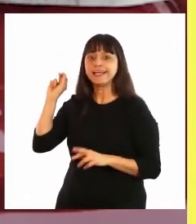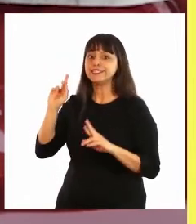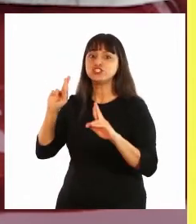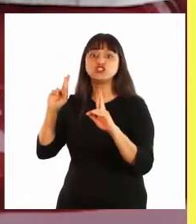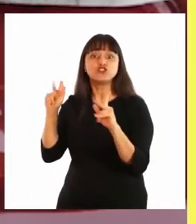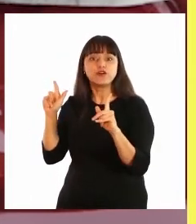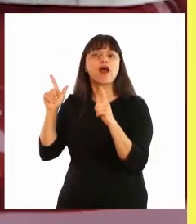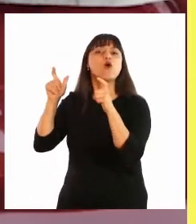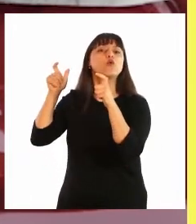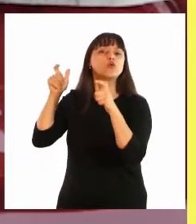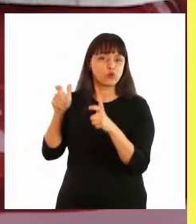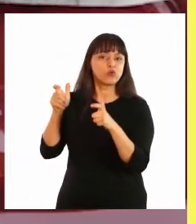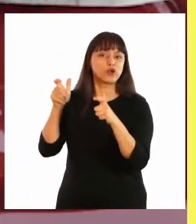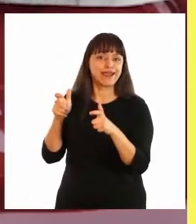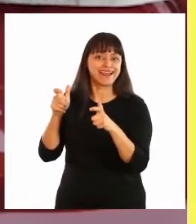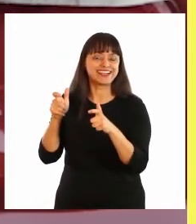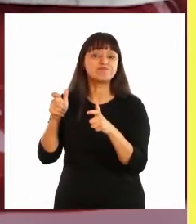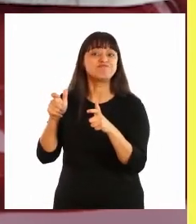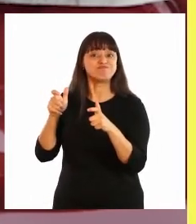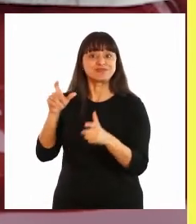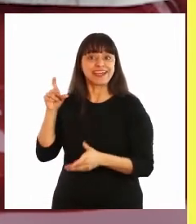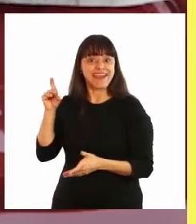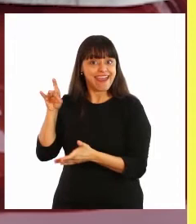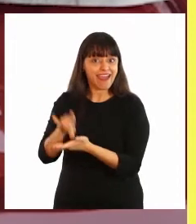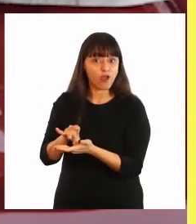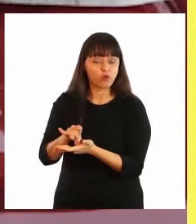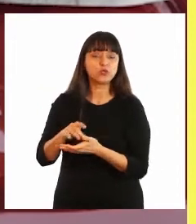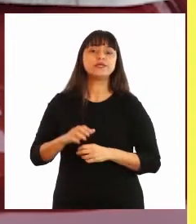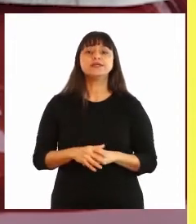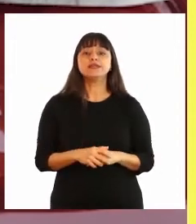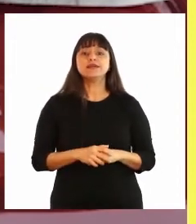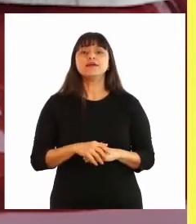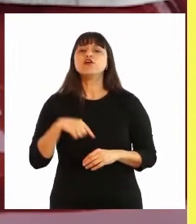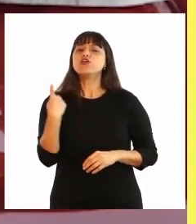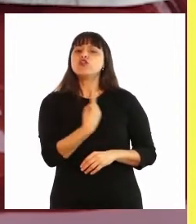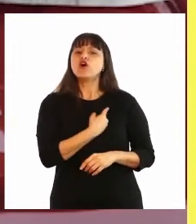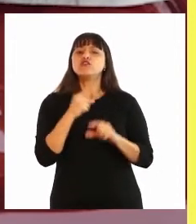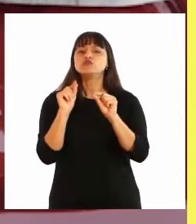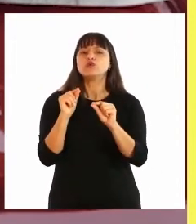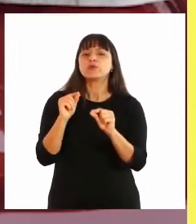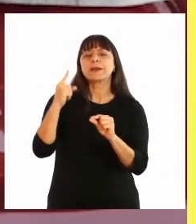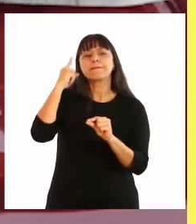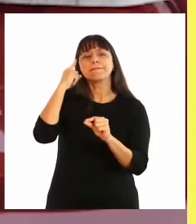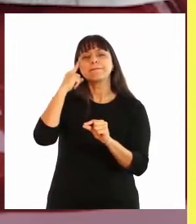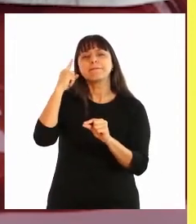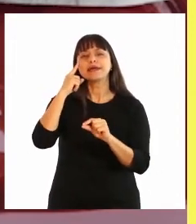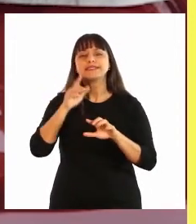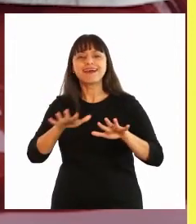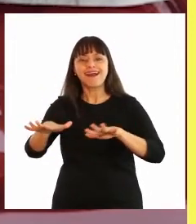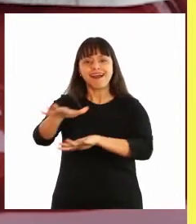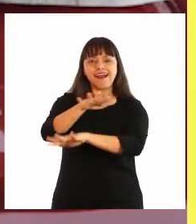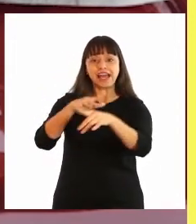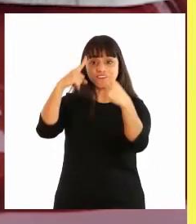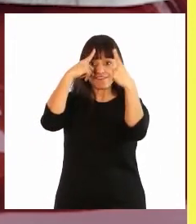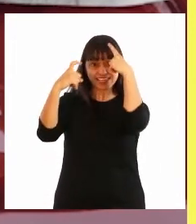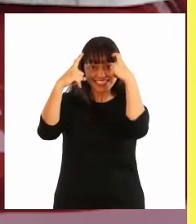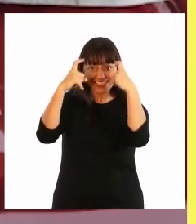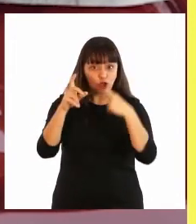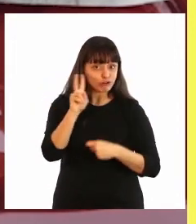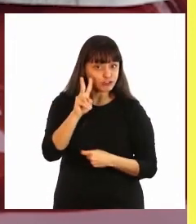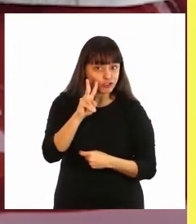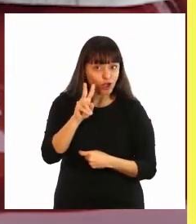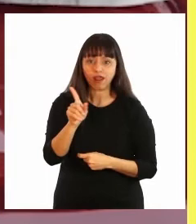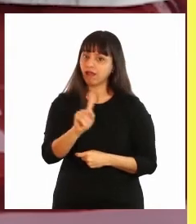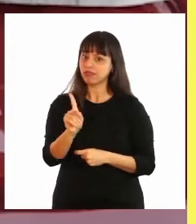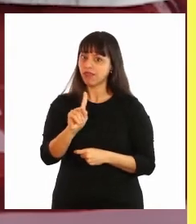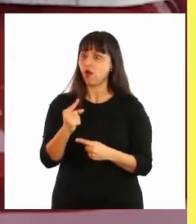lugar específico, né, e real. Então a gente escapa o campo, digamos, da ficção, na minha visão,